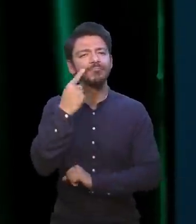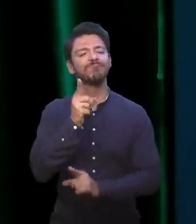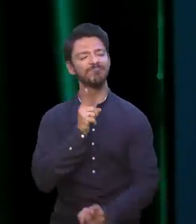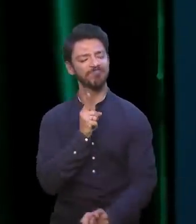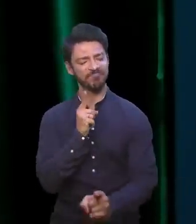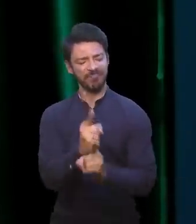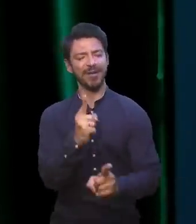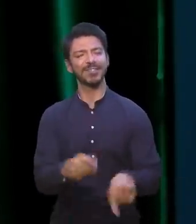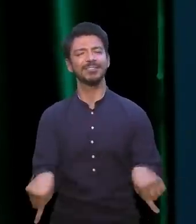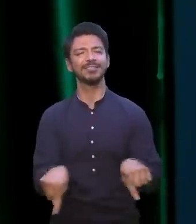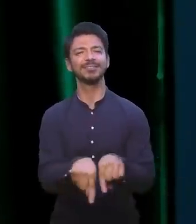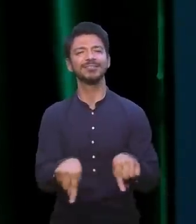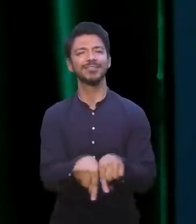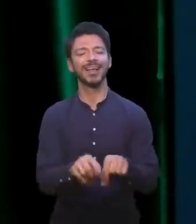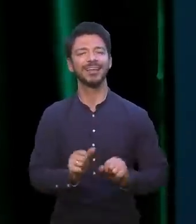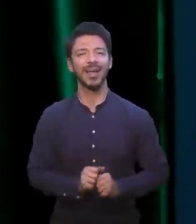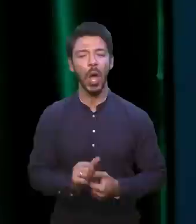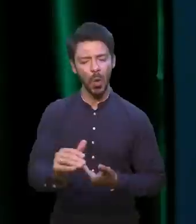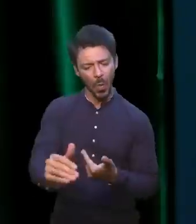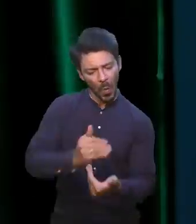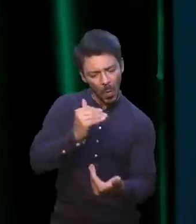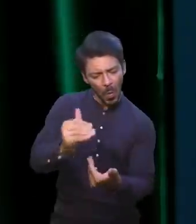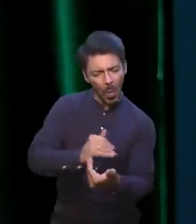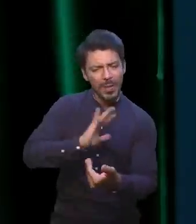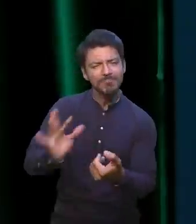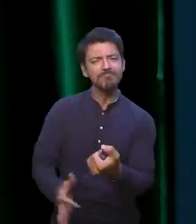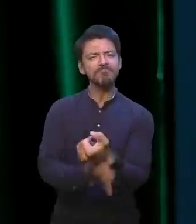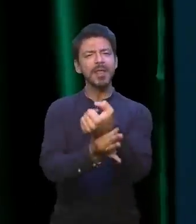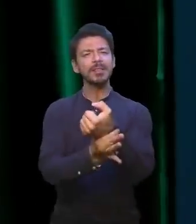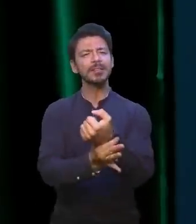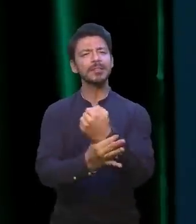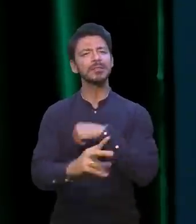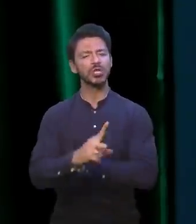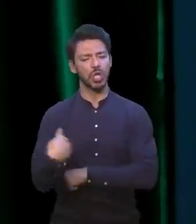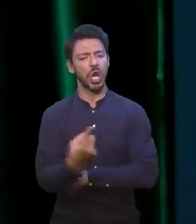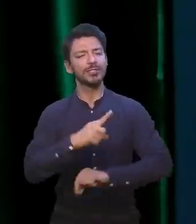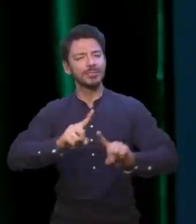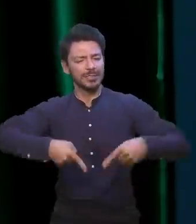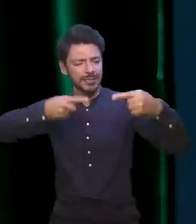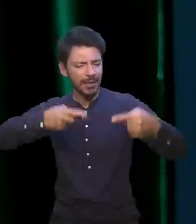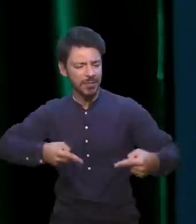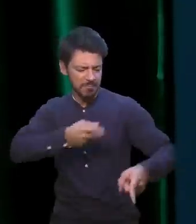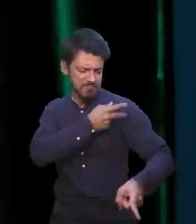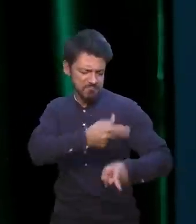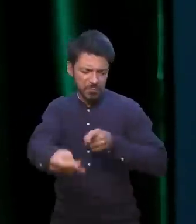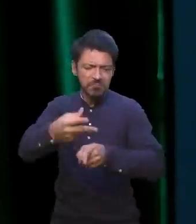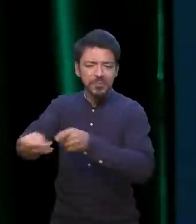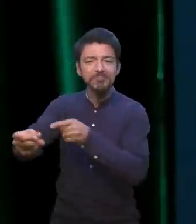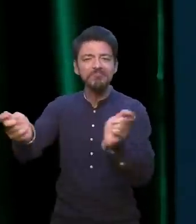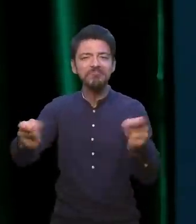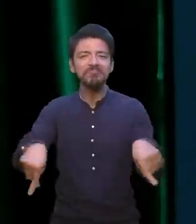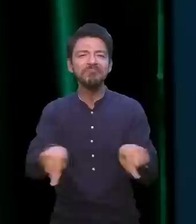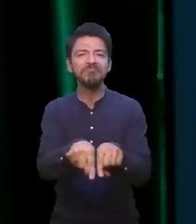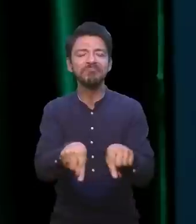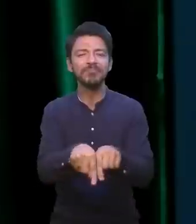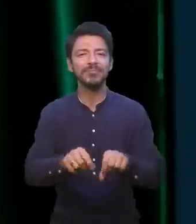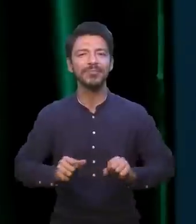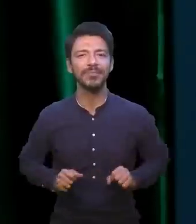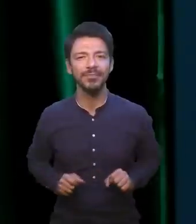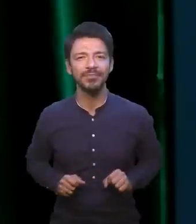encontrar as orientações seguras para os nossos desafios. Por exemplo, eu vos